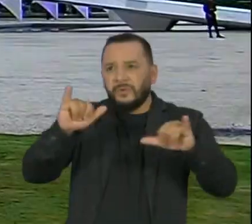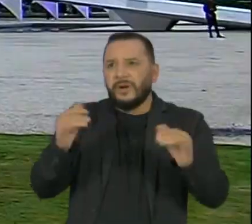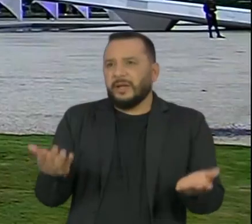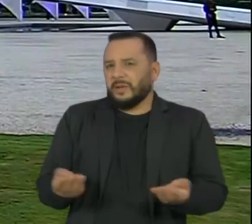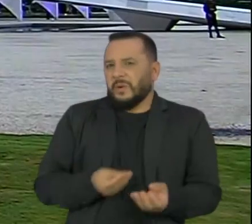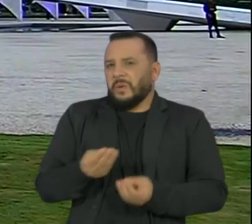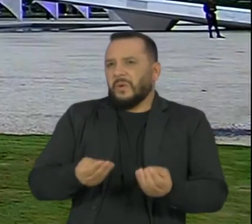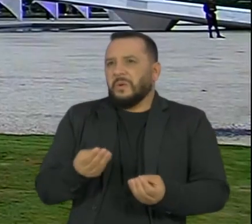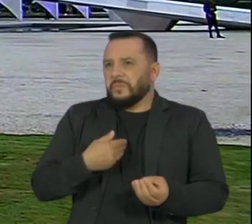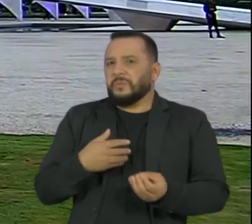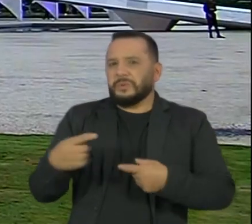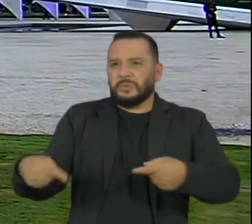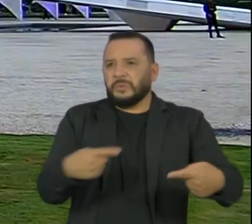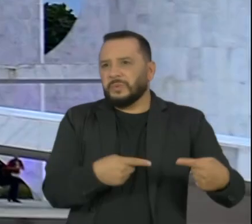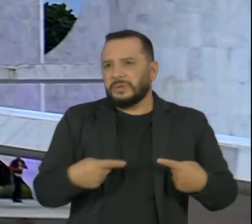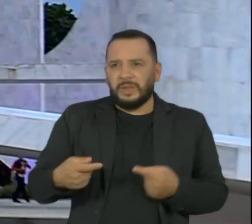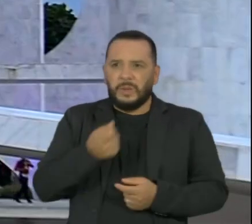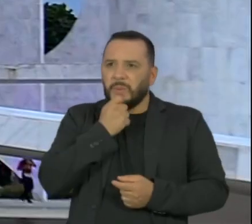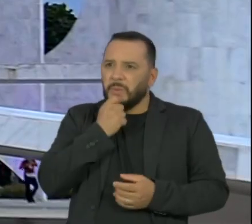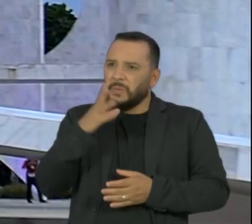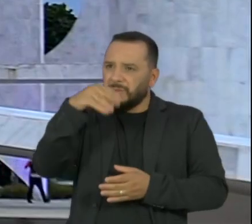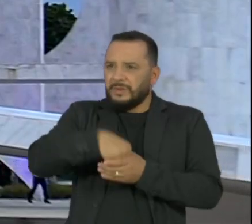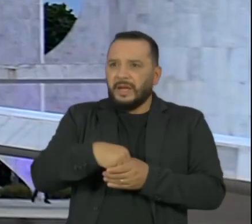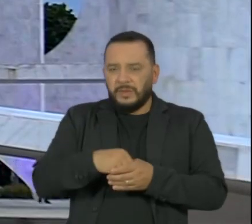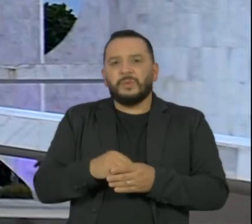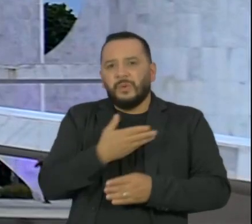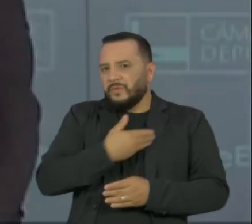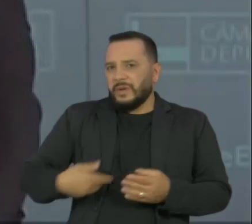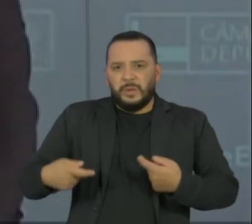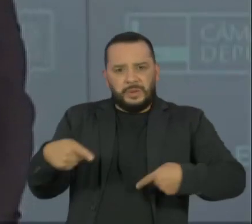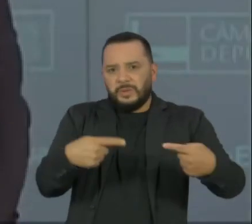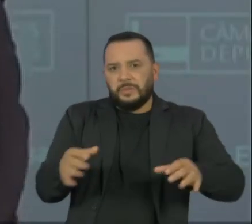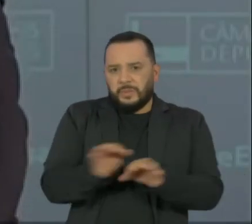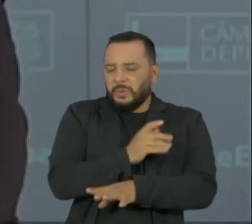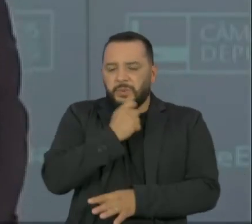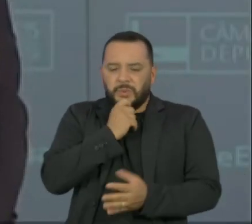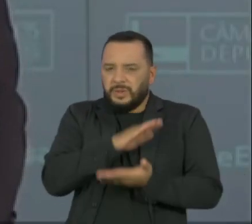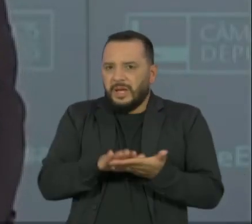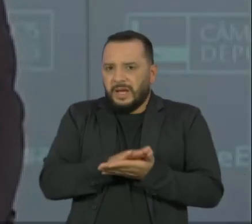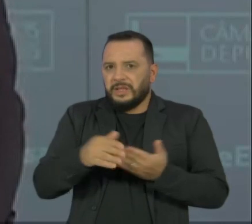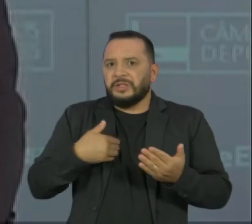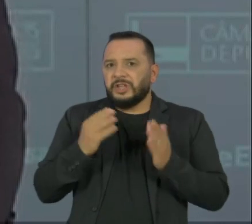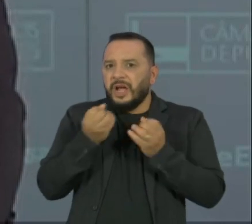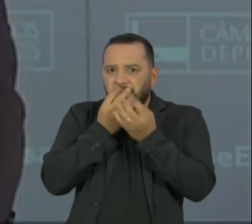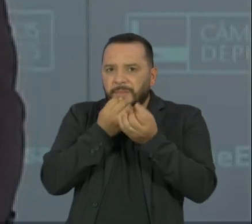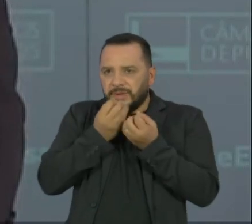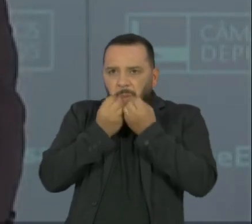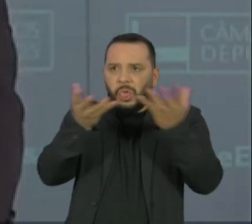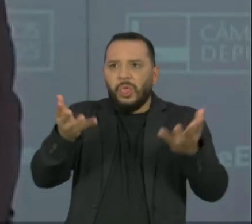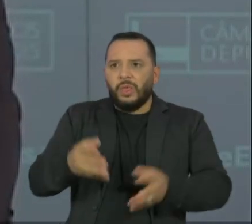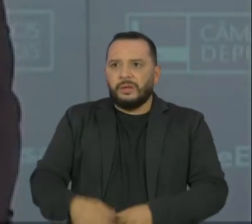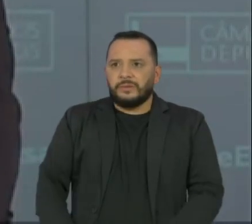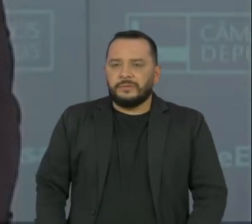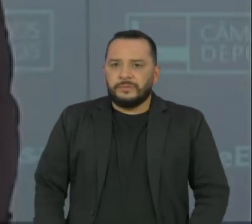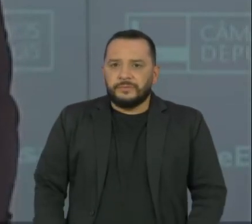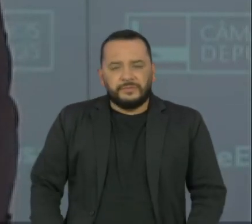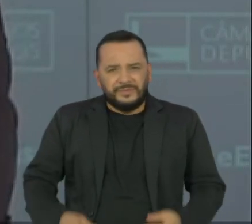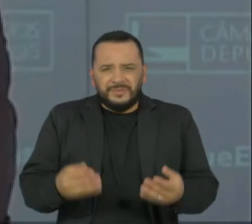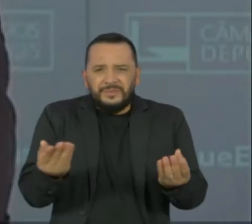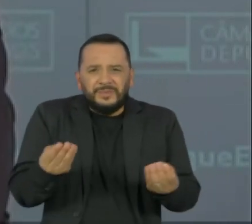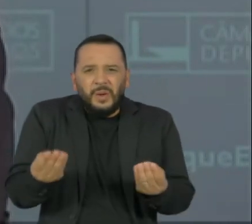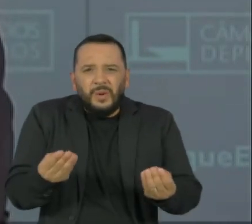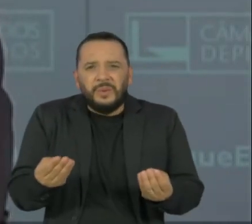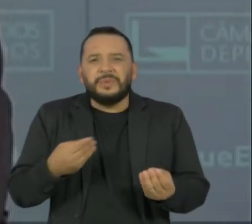antes de terminar a discussão interna, dentro do governo. A equipe econômica vazou antes da reunião com o